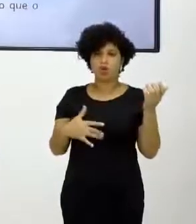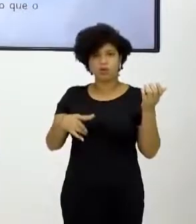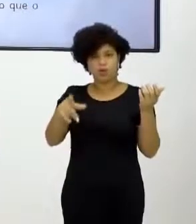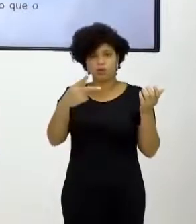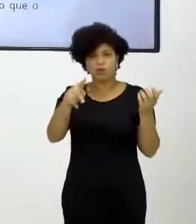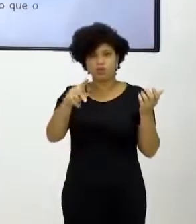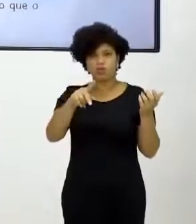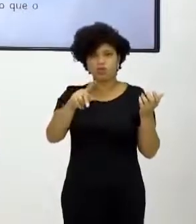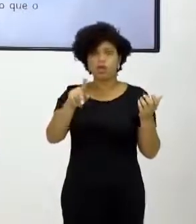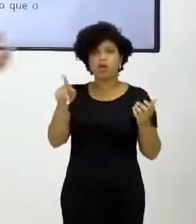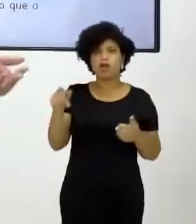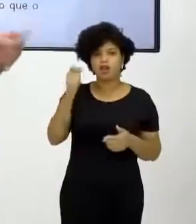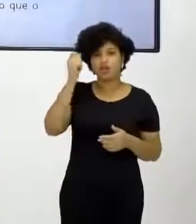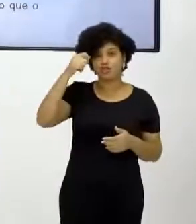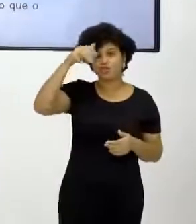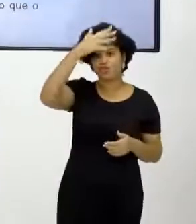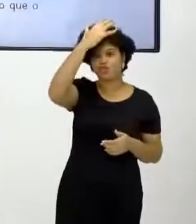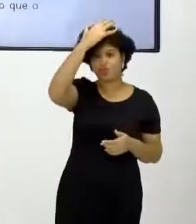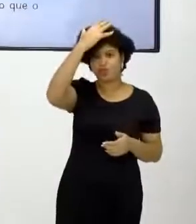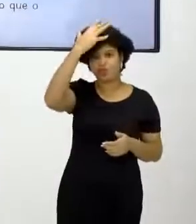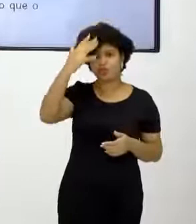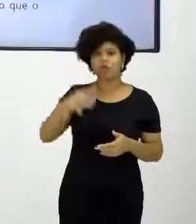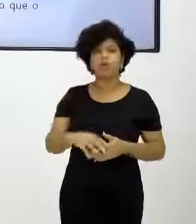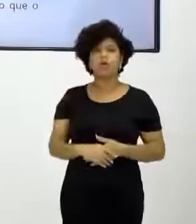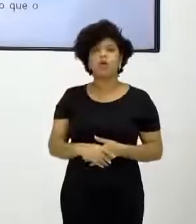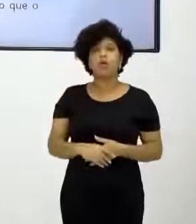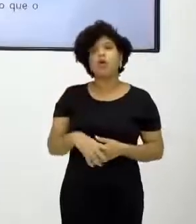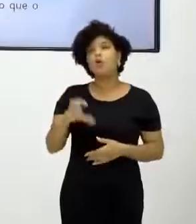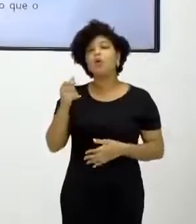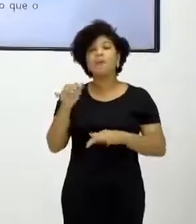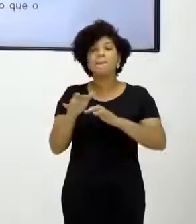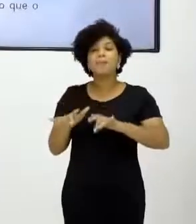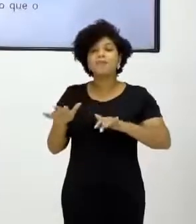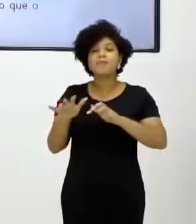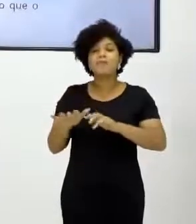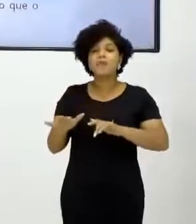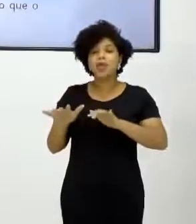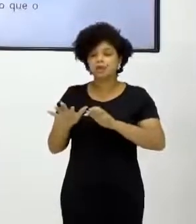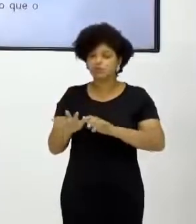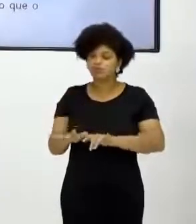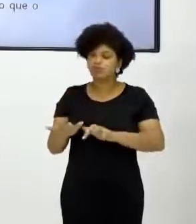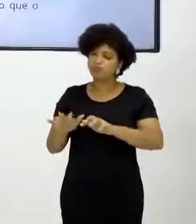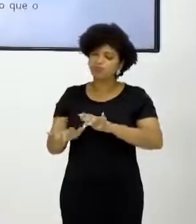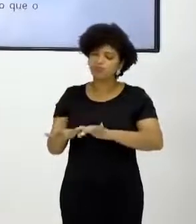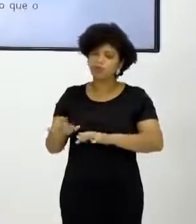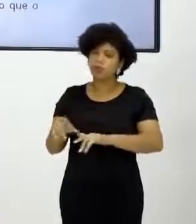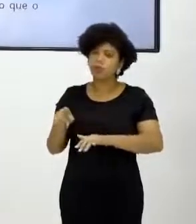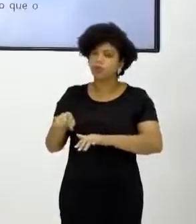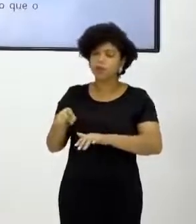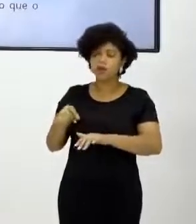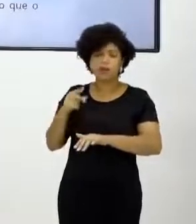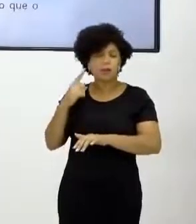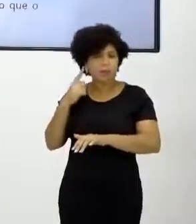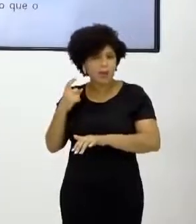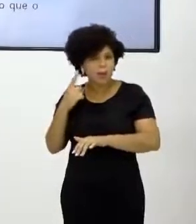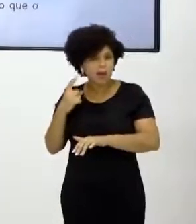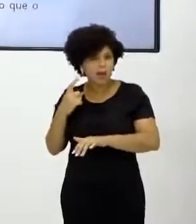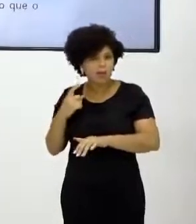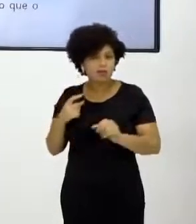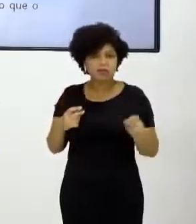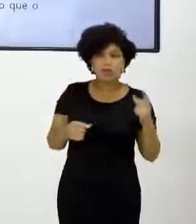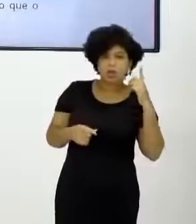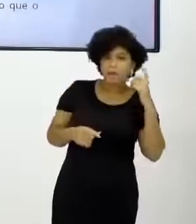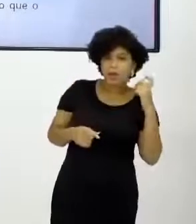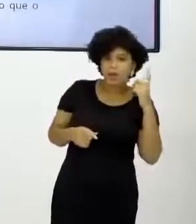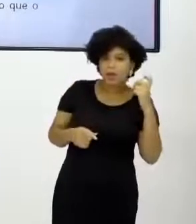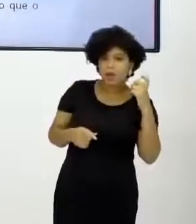professor Joelson. E eu tocar um lá num instrumento como, por exemplo, um piano, beleza? Eu vou conseguir diferenciar, né, um instrumento do outro,